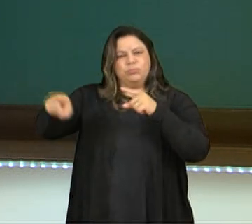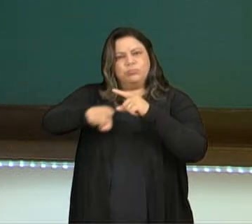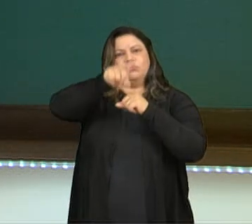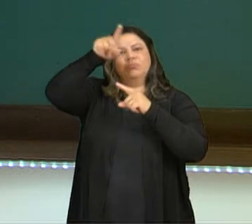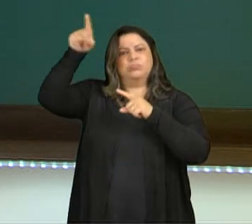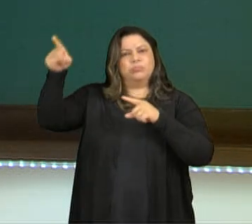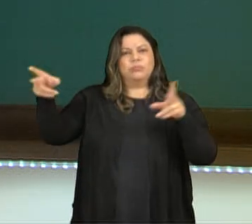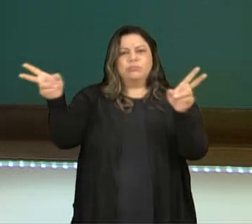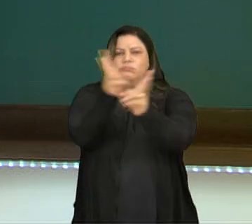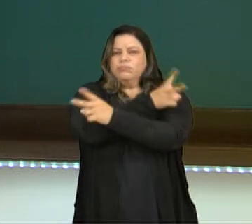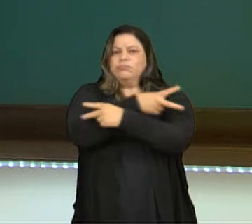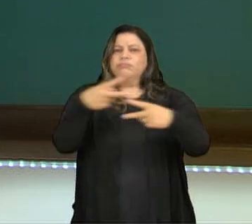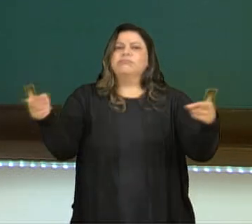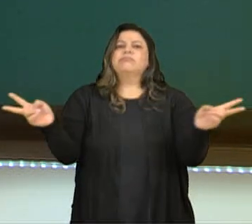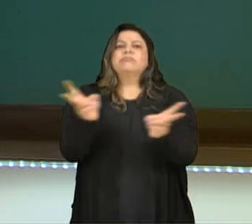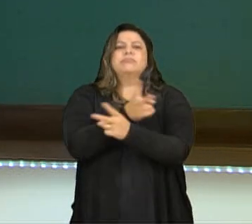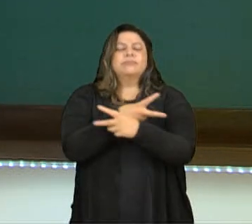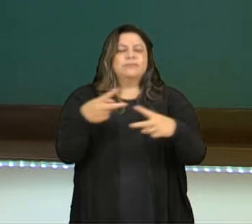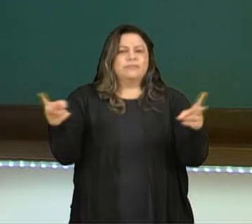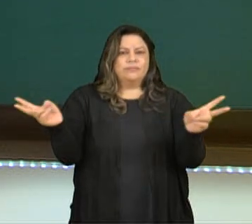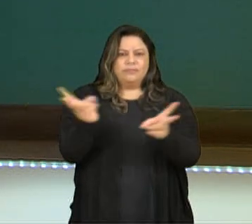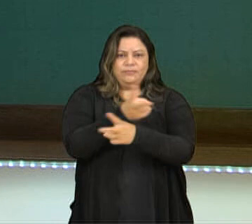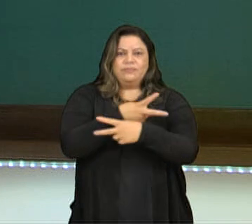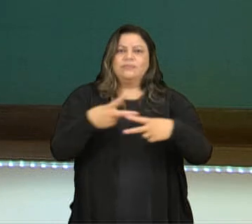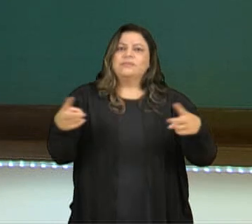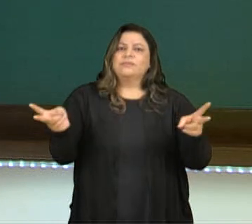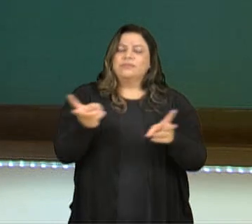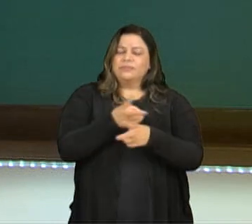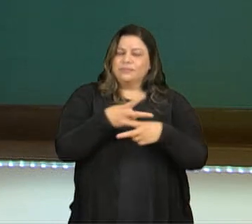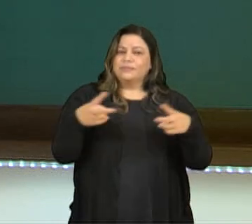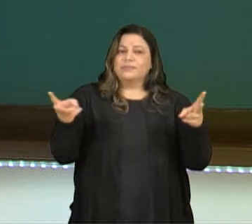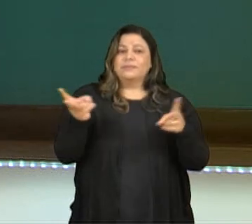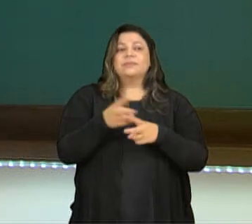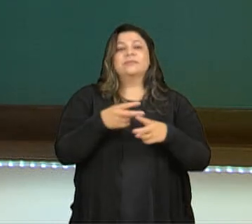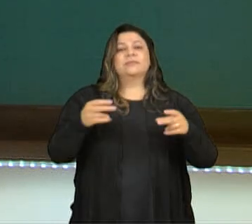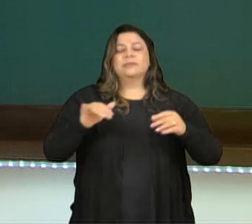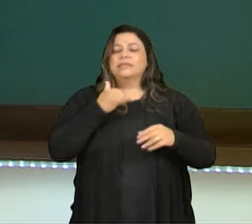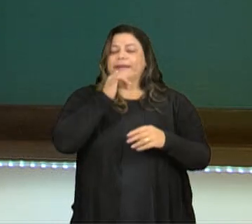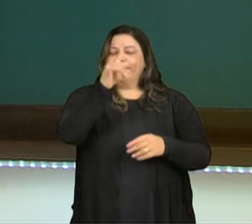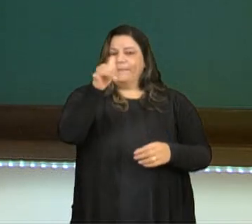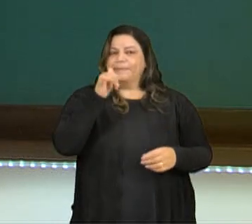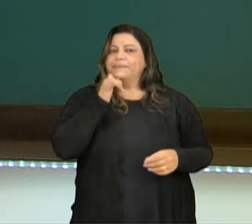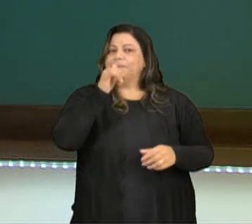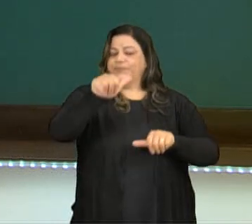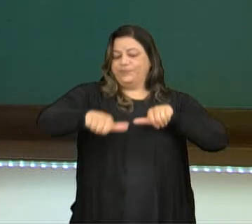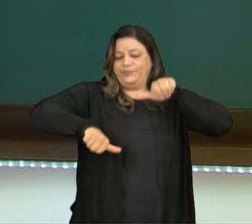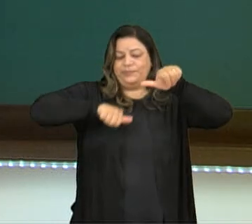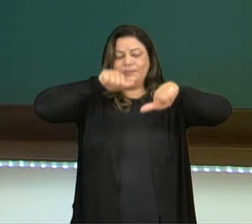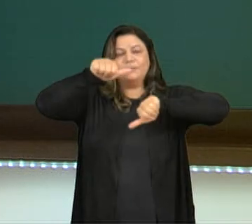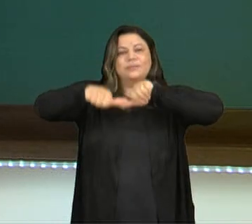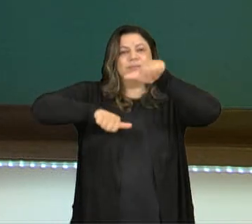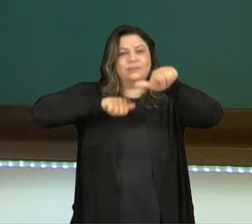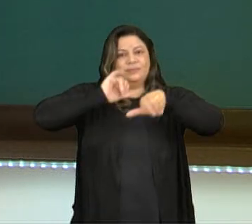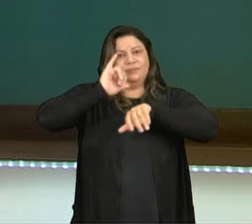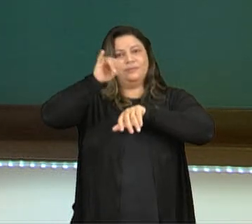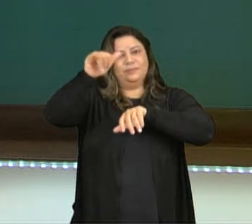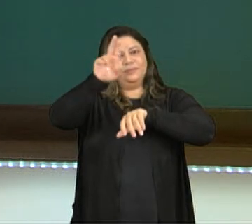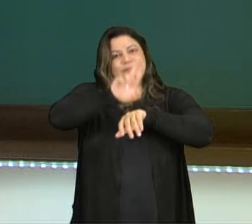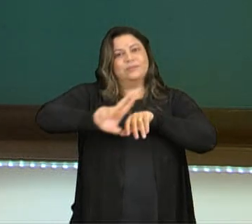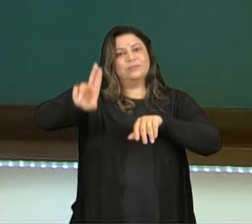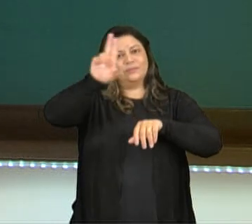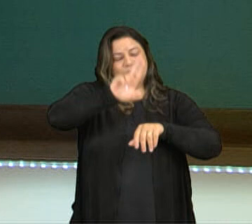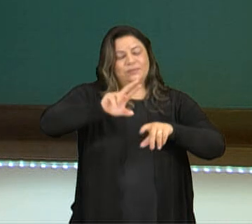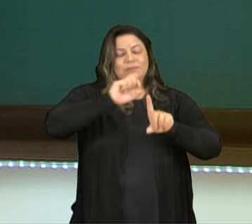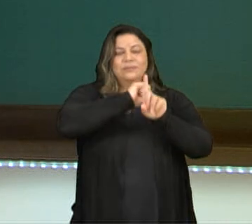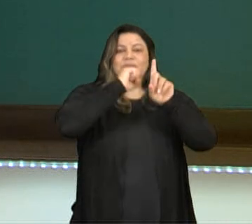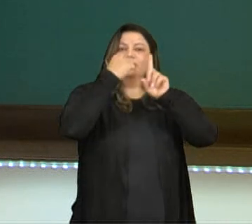dos cataventos, vai ser a fonte ali para gerar energia, para transformar na energia que é utilizada pela